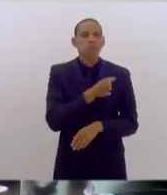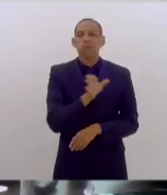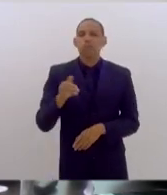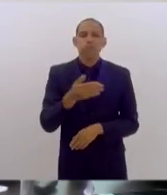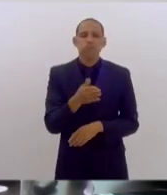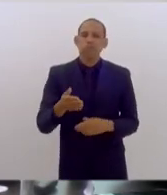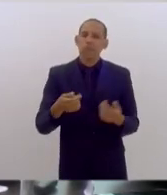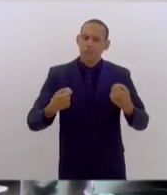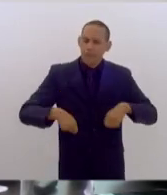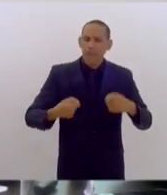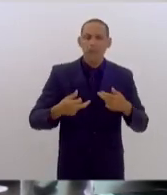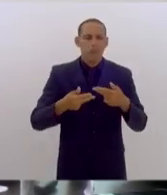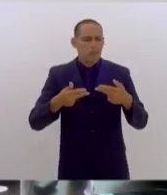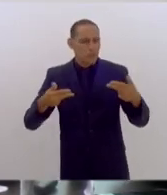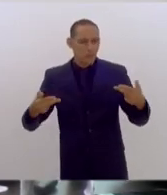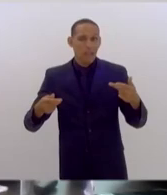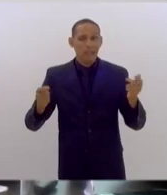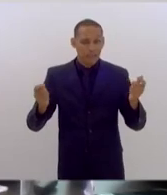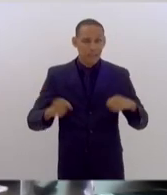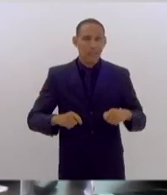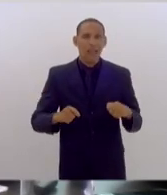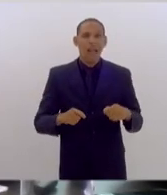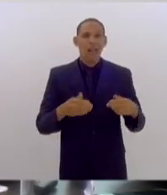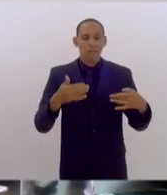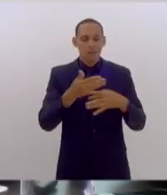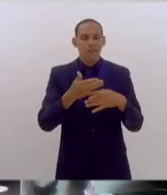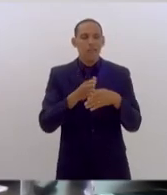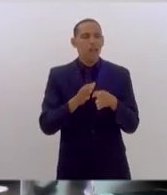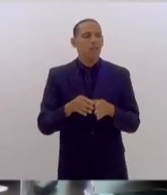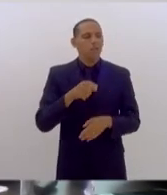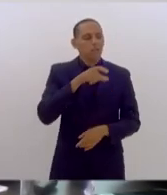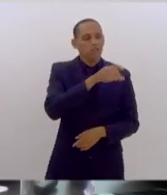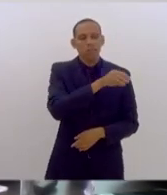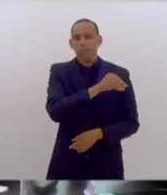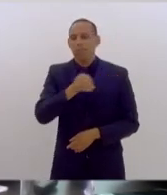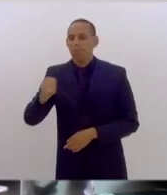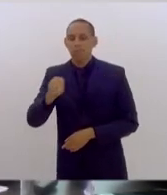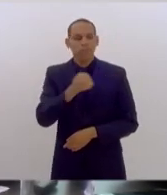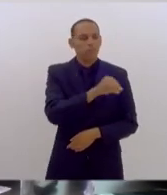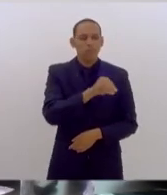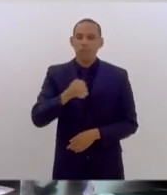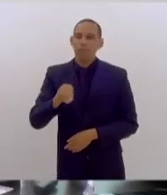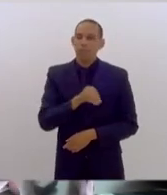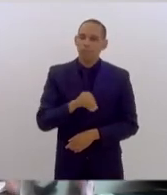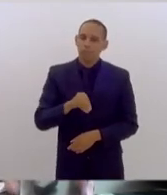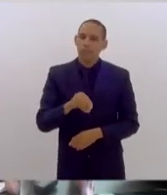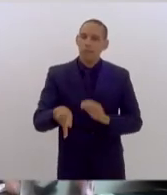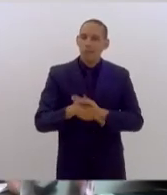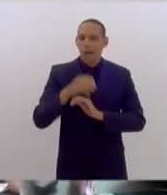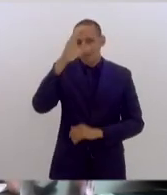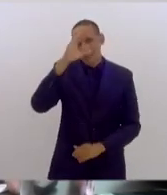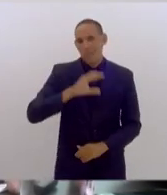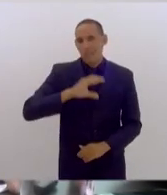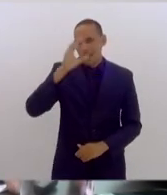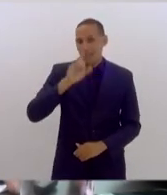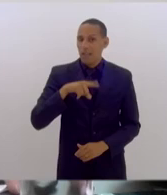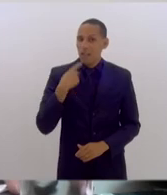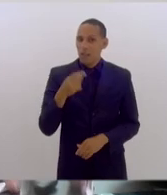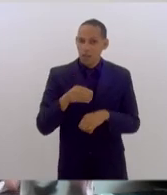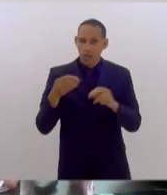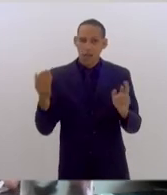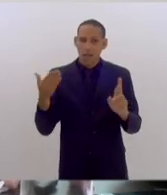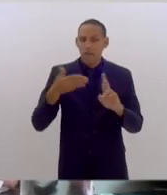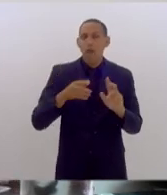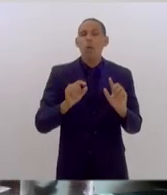e necessidades apropriando-se da cidade e assim materializando um dos principais componentes da Cidadania onde é que se faz